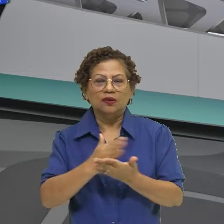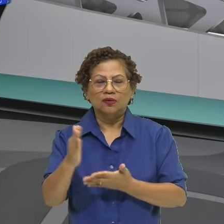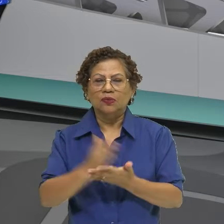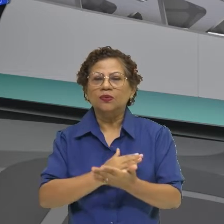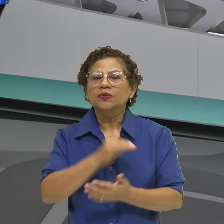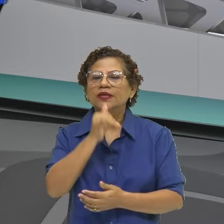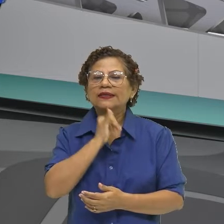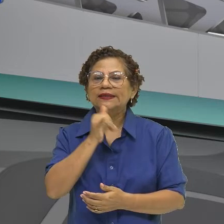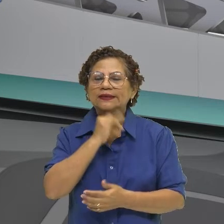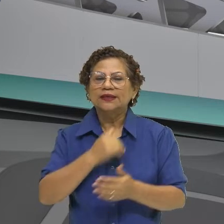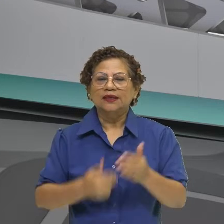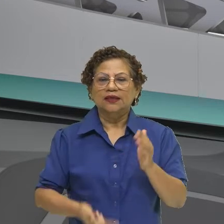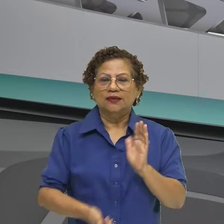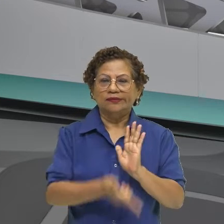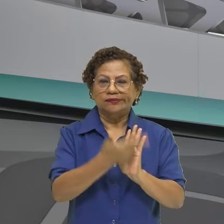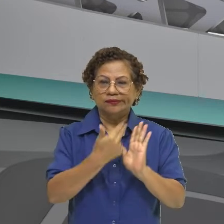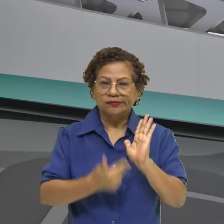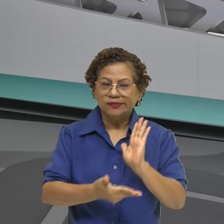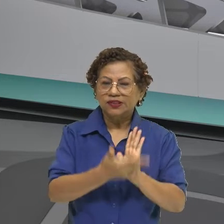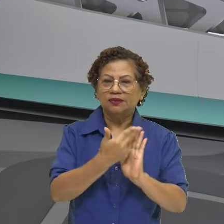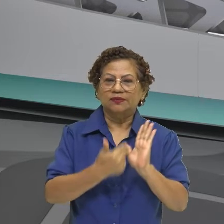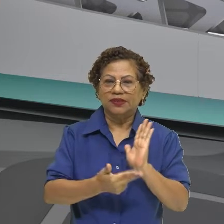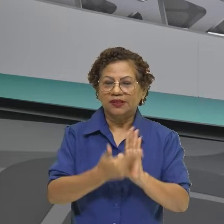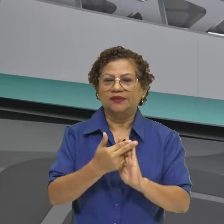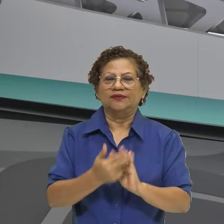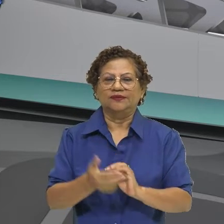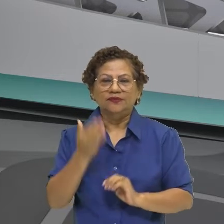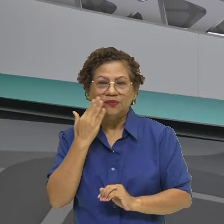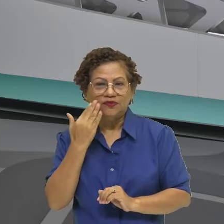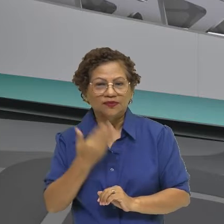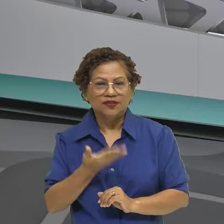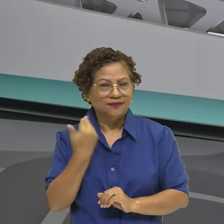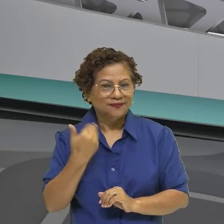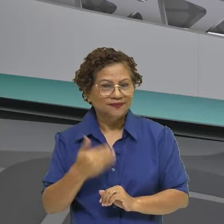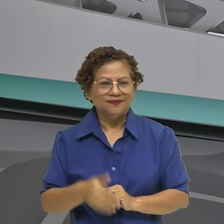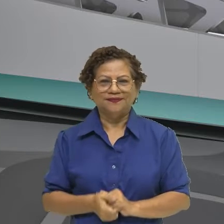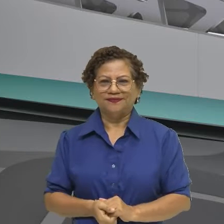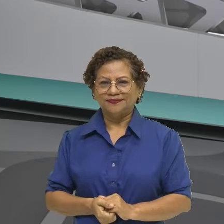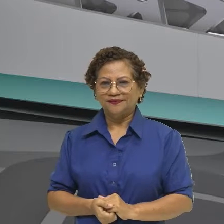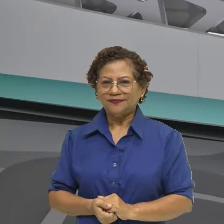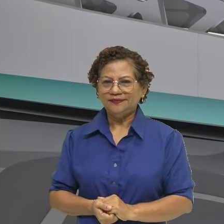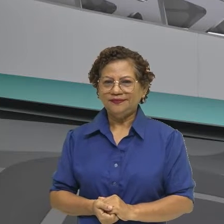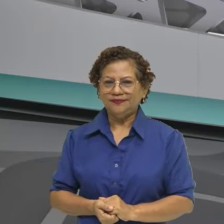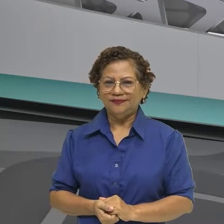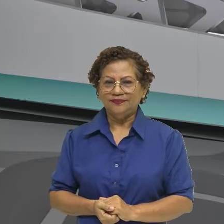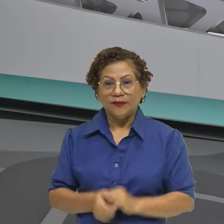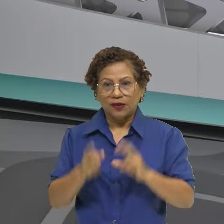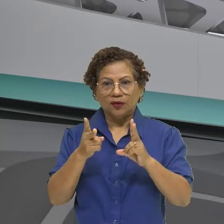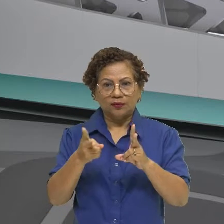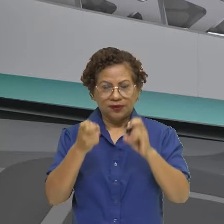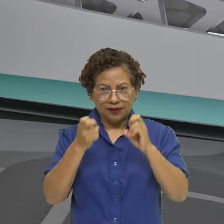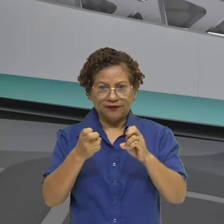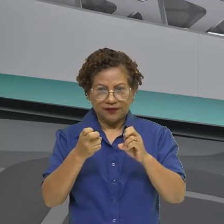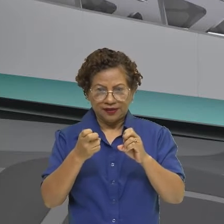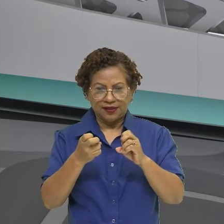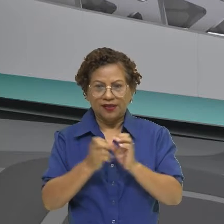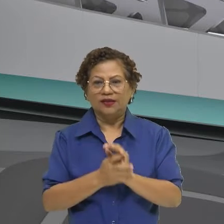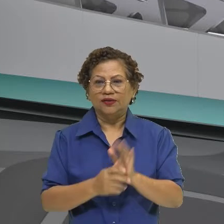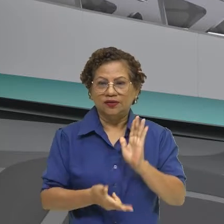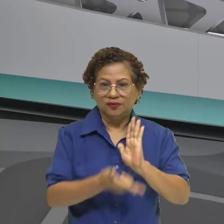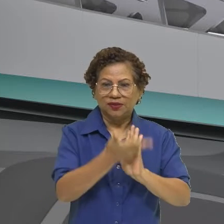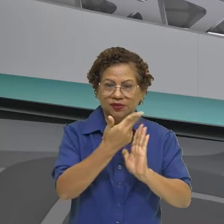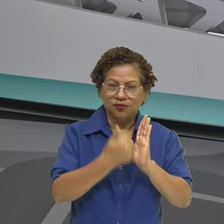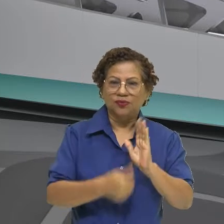algumas pinturas rupestres que são no interior da caverna. Vamos ver? Então aqui nós temos algumas pinturas para vocês que